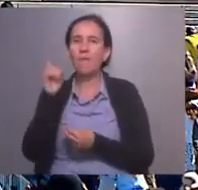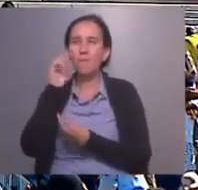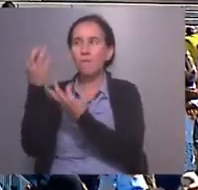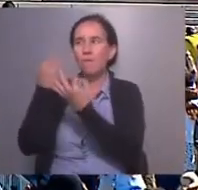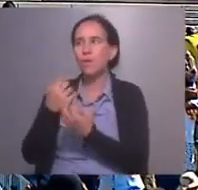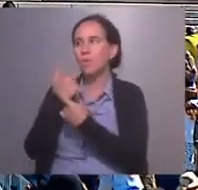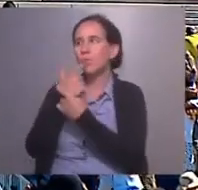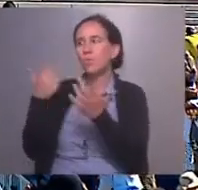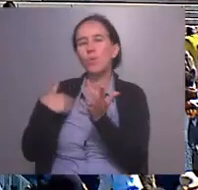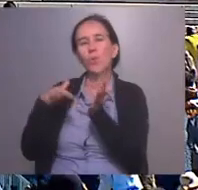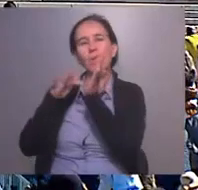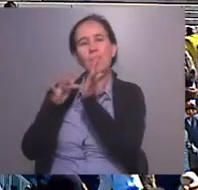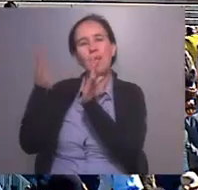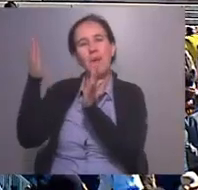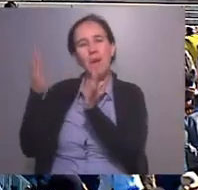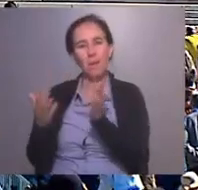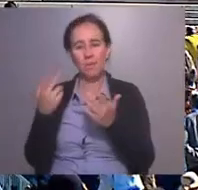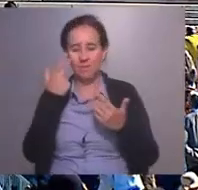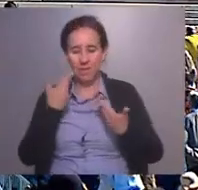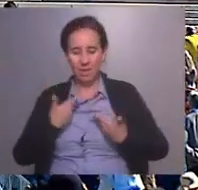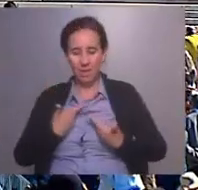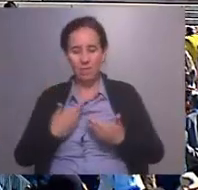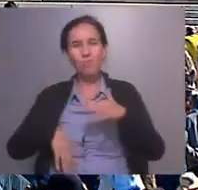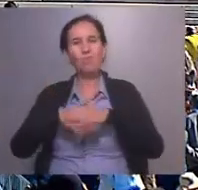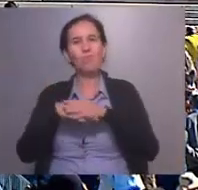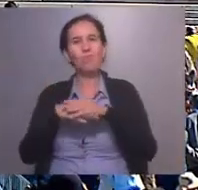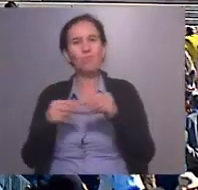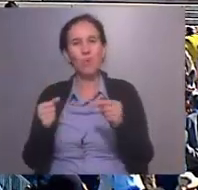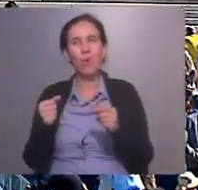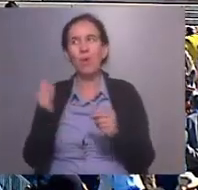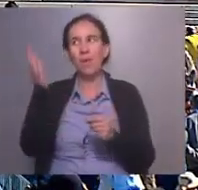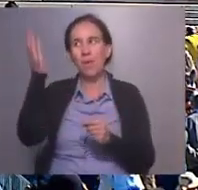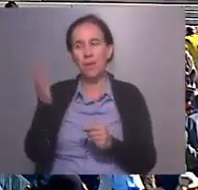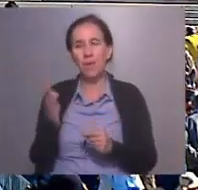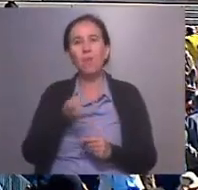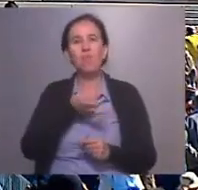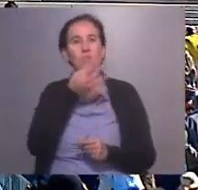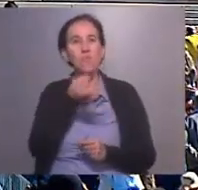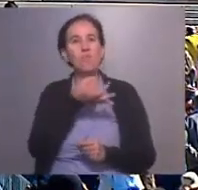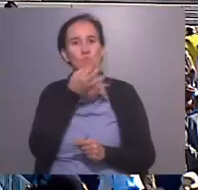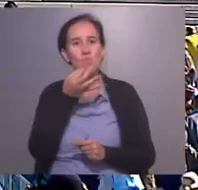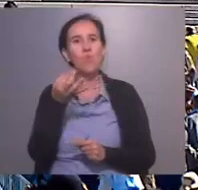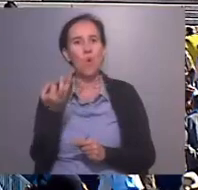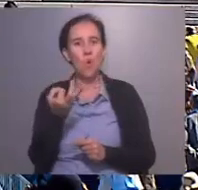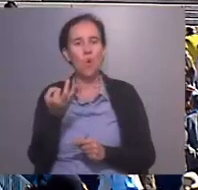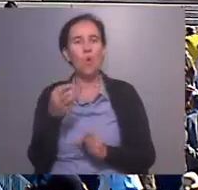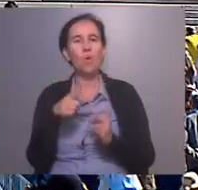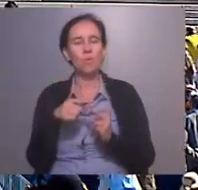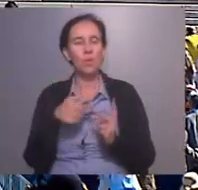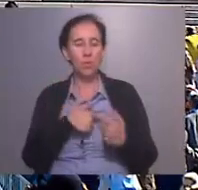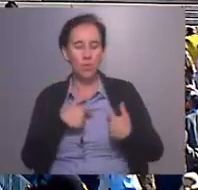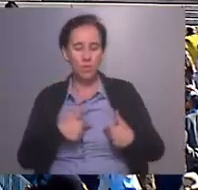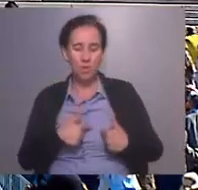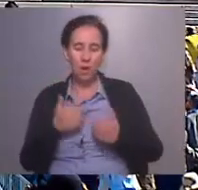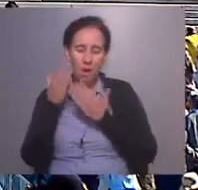mim, pela cura da minha vida. Ele soltou-me os lábios e abriu-me o coração à sua